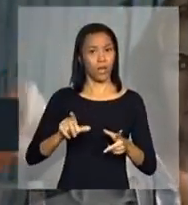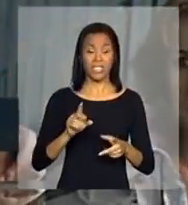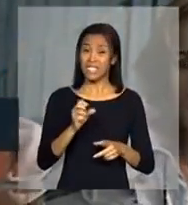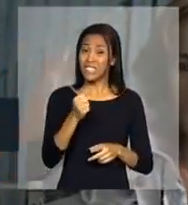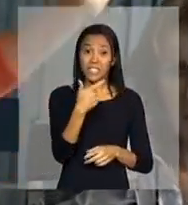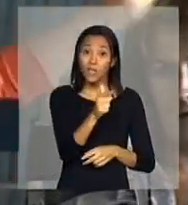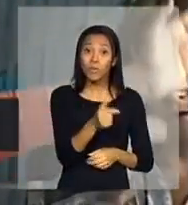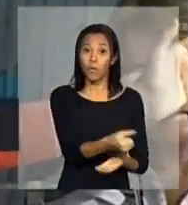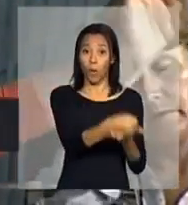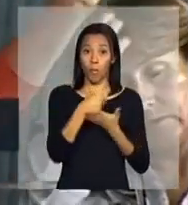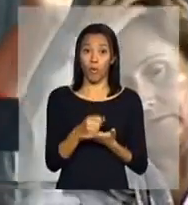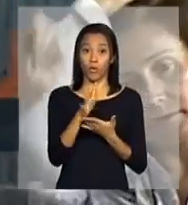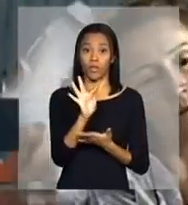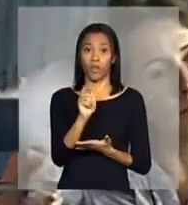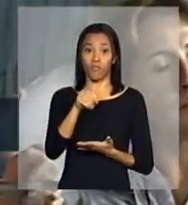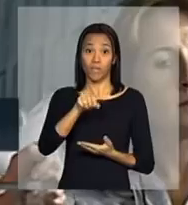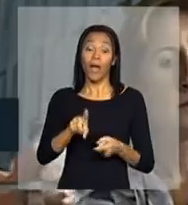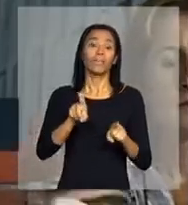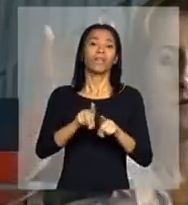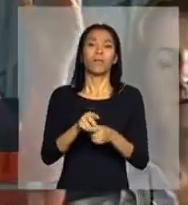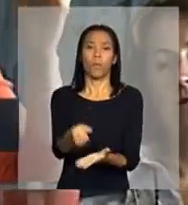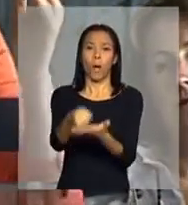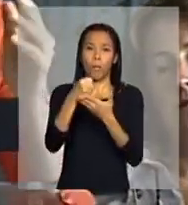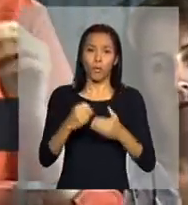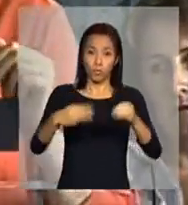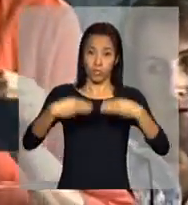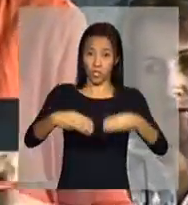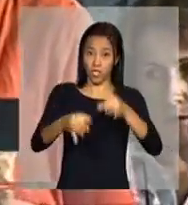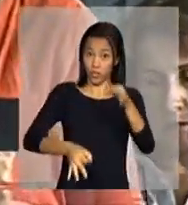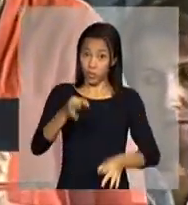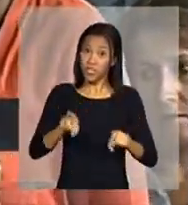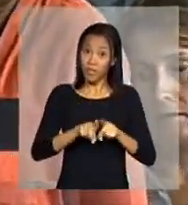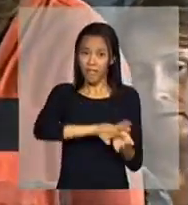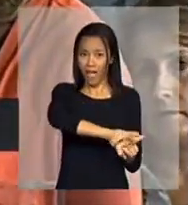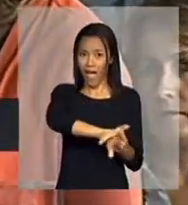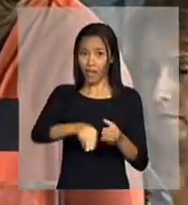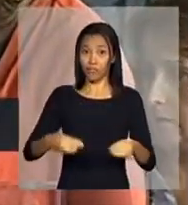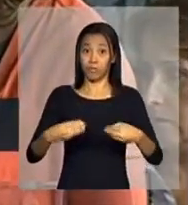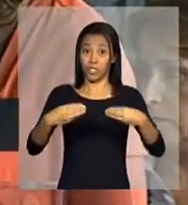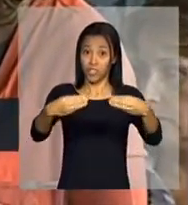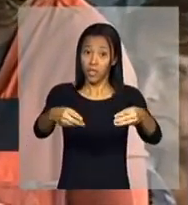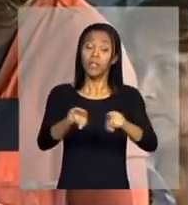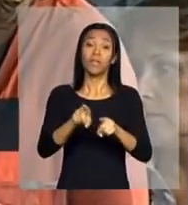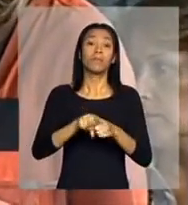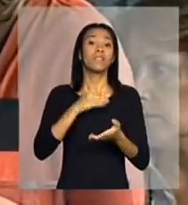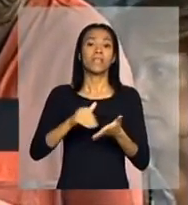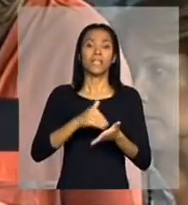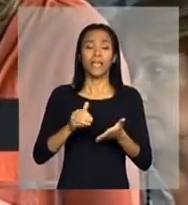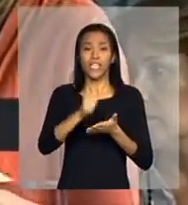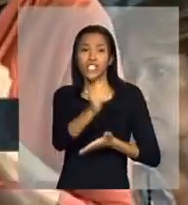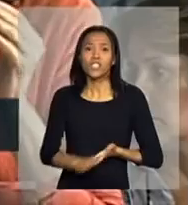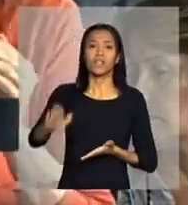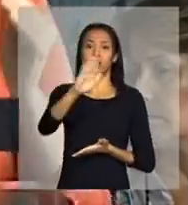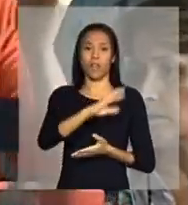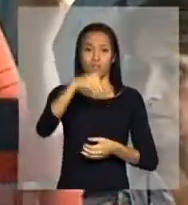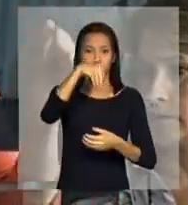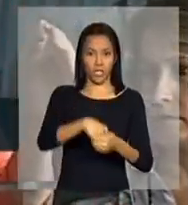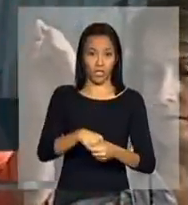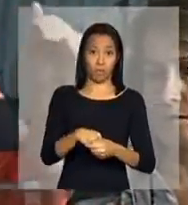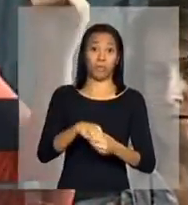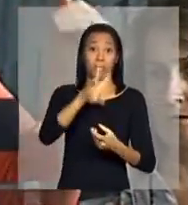FUNAI, sem o Ministério da Justiça, sem o conjunto dos ministérios, sem a Secretaria-Geral da Presidência da República, nós